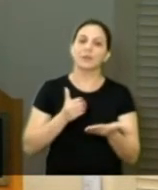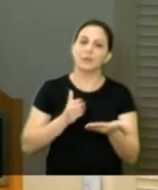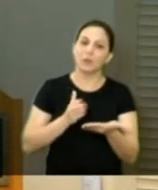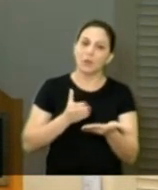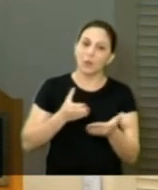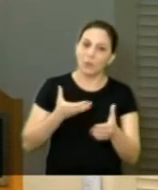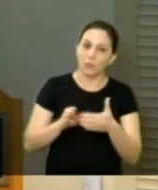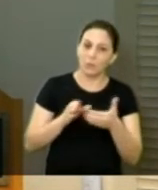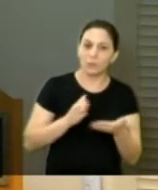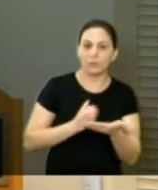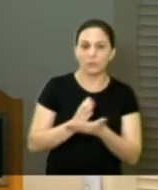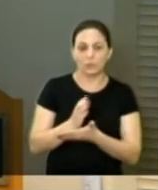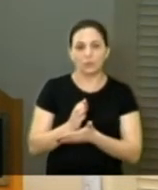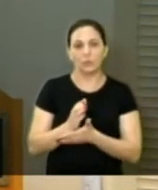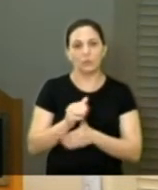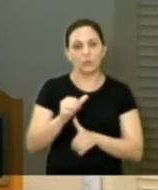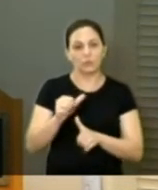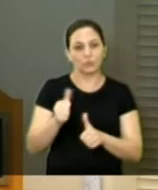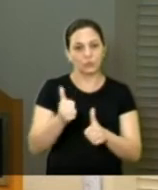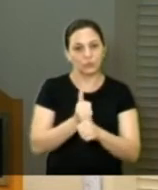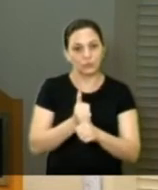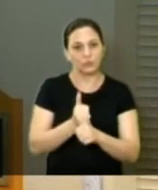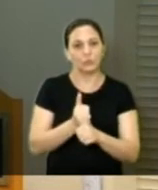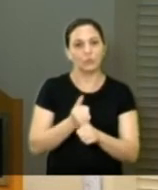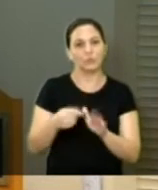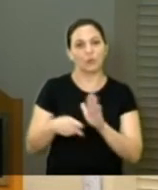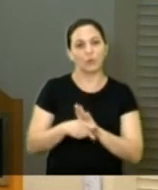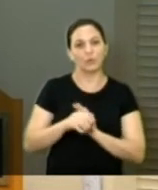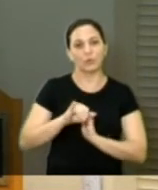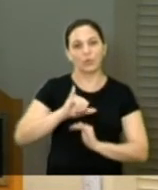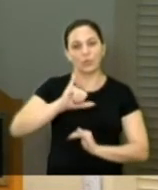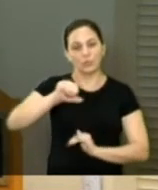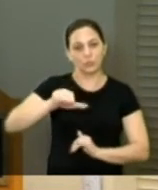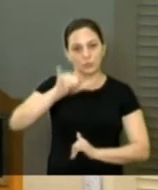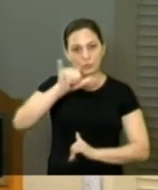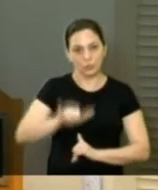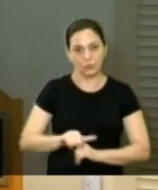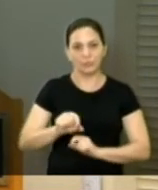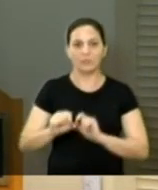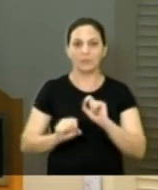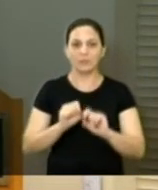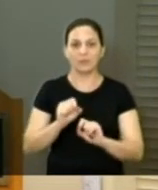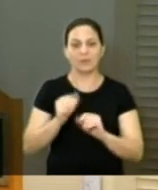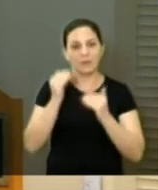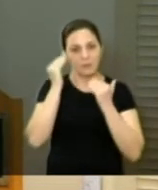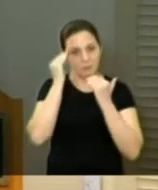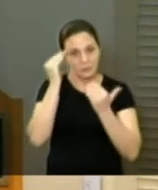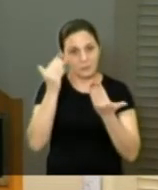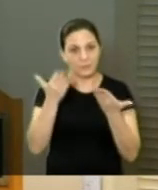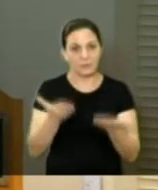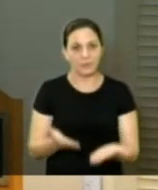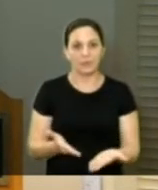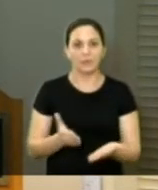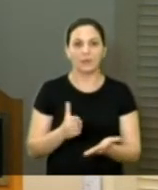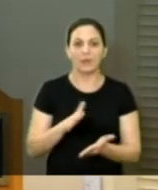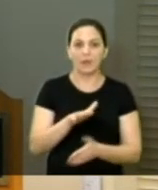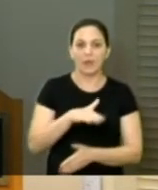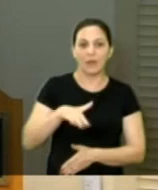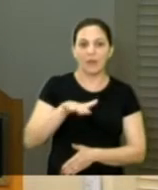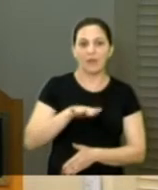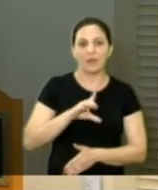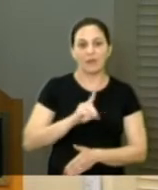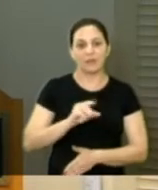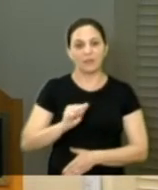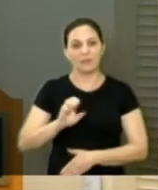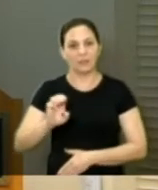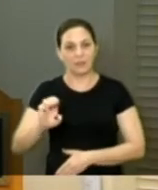concurso em Minas Gerais. E dizer que também deixar os agradecimentos aqui ao Departamento Autônomo